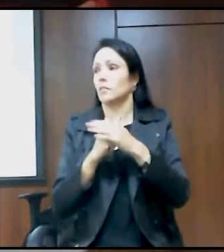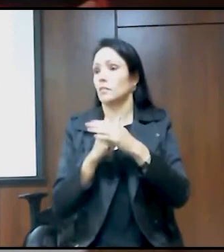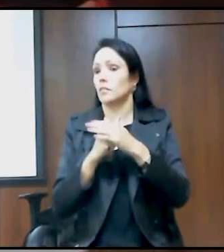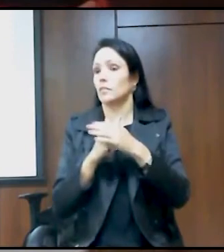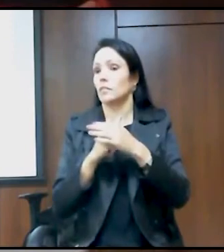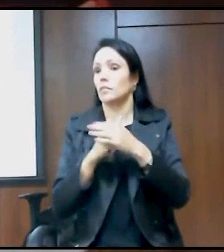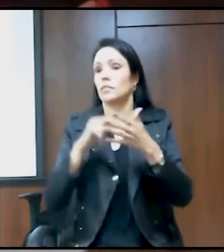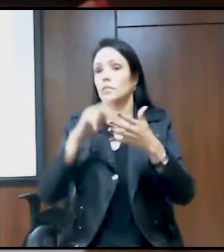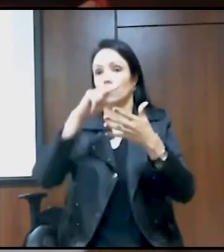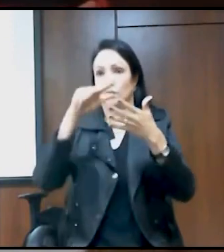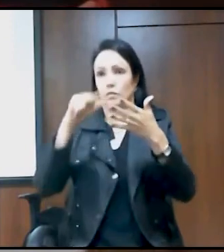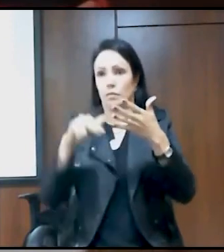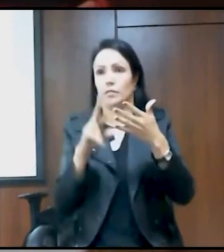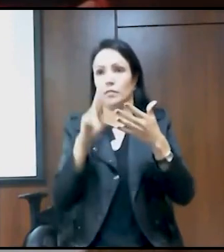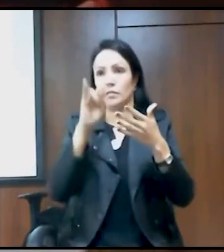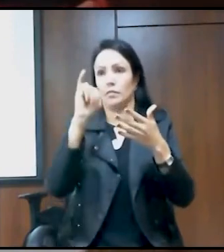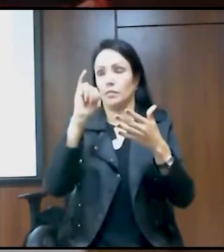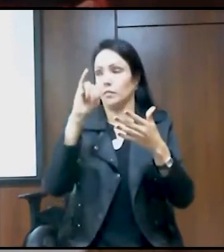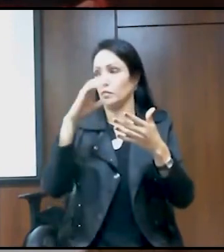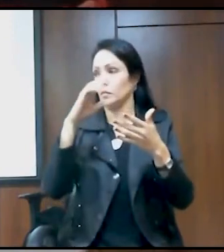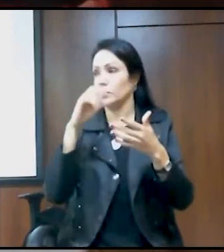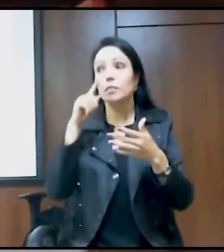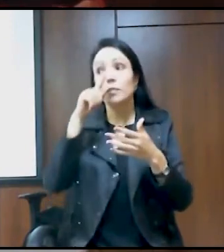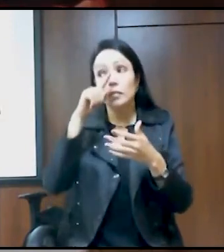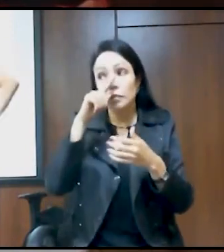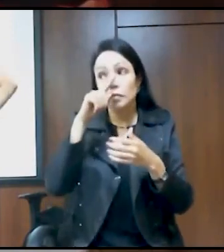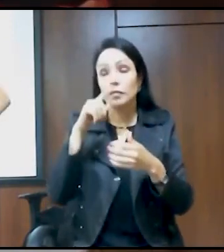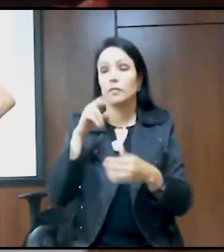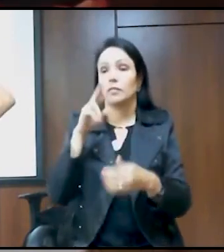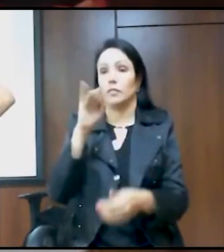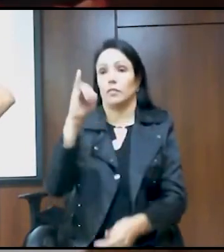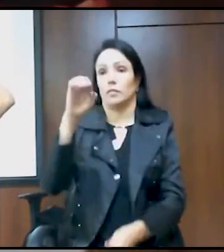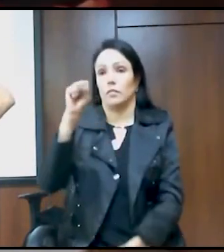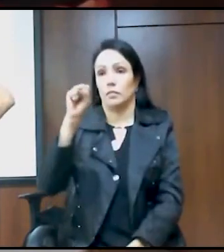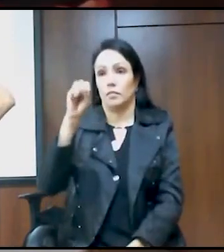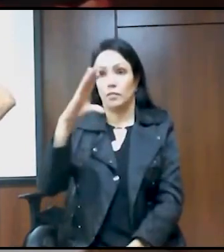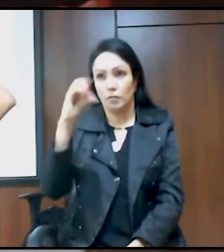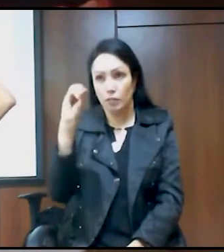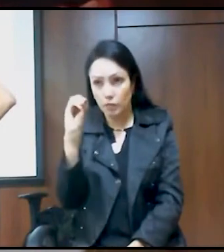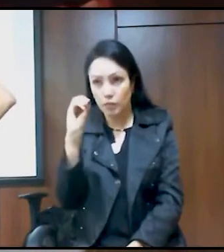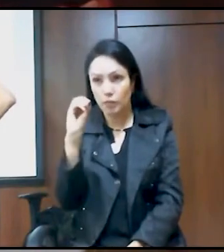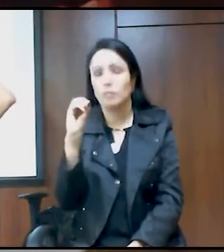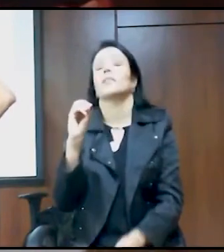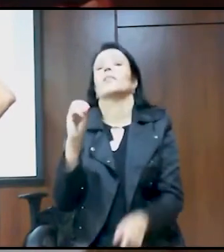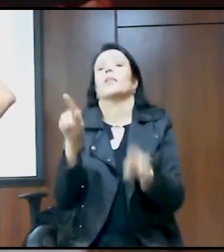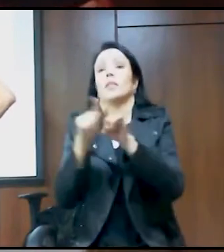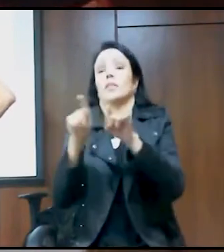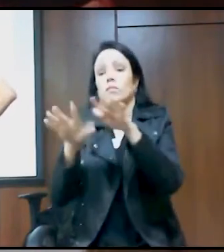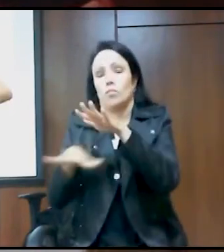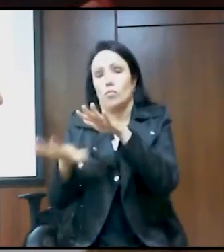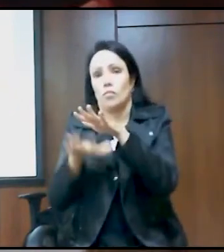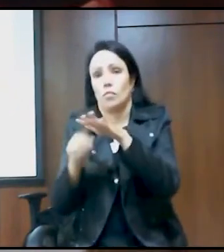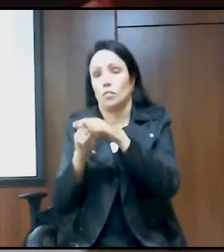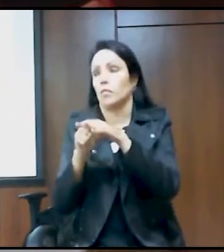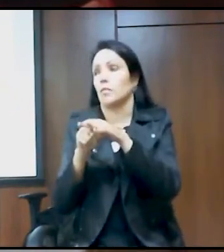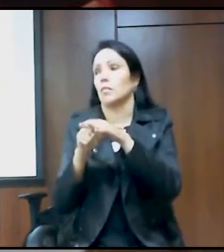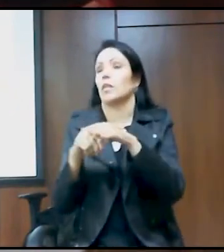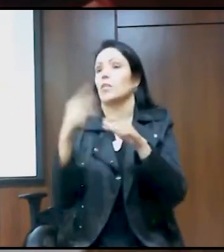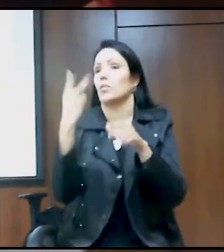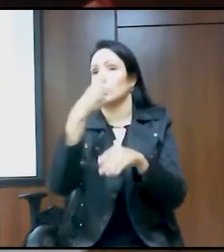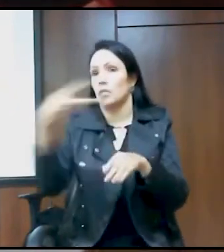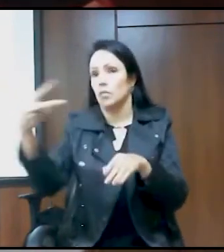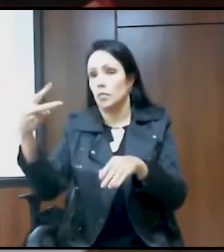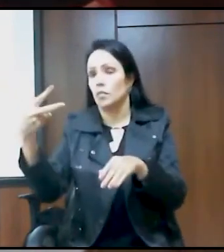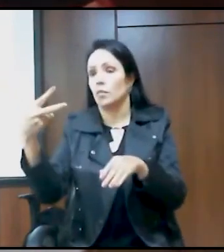a modalidade risco, tem modalidade risco e modalidade vulnerabilidade social, tá? Faz 2 semanas, né, que